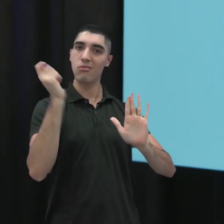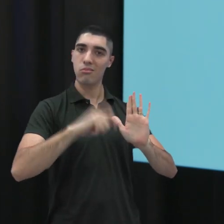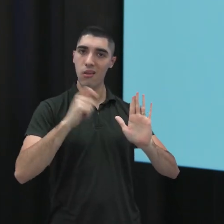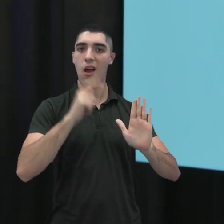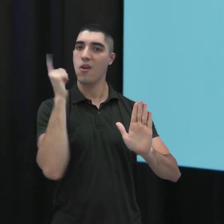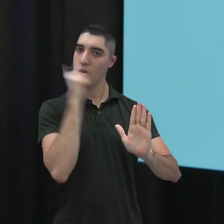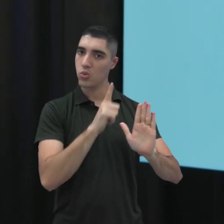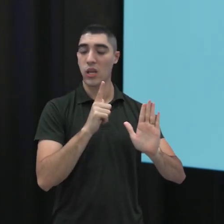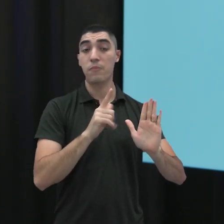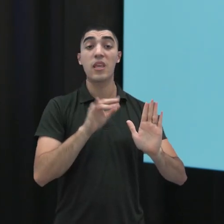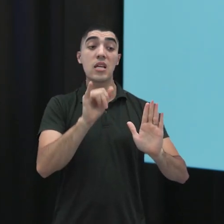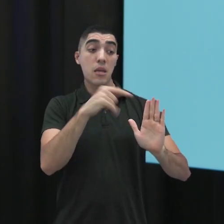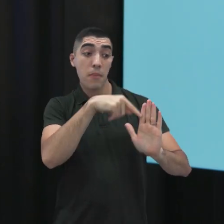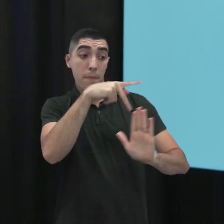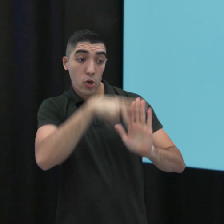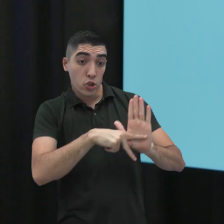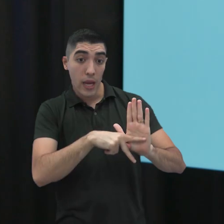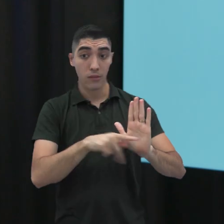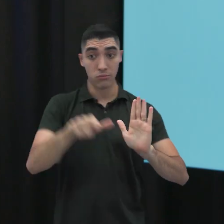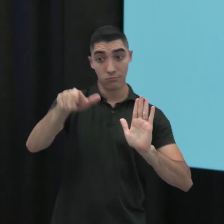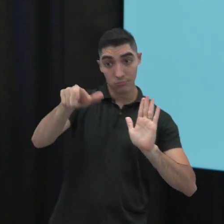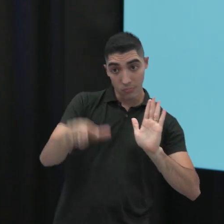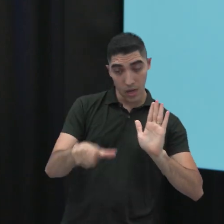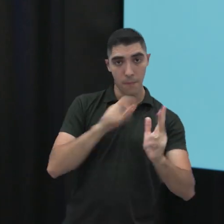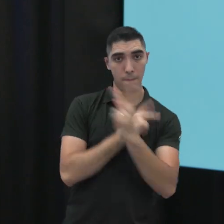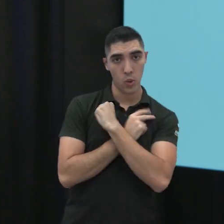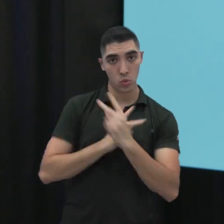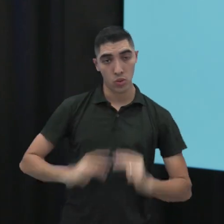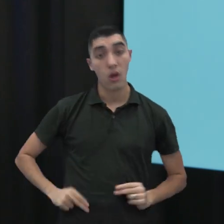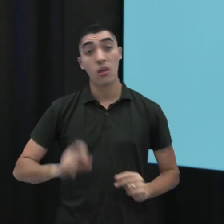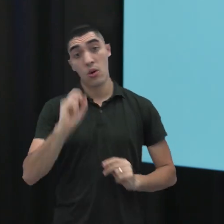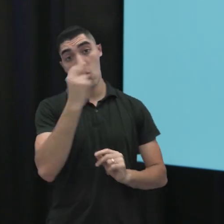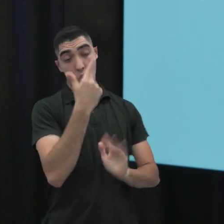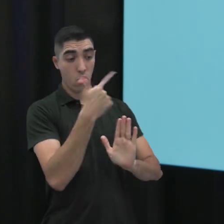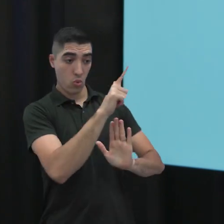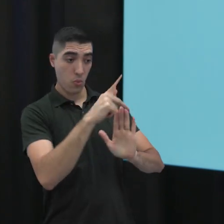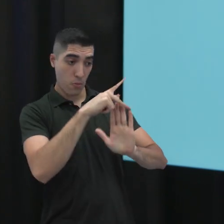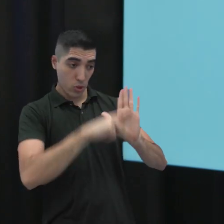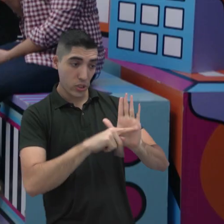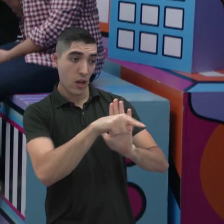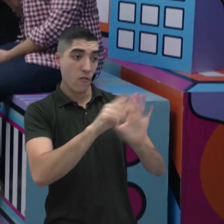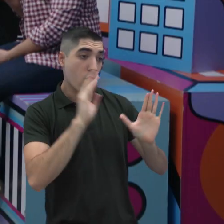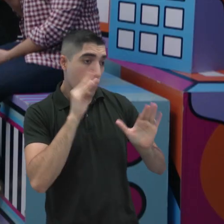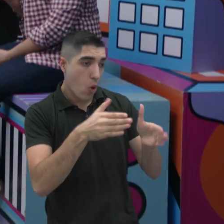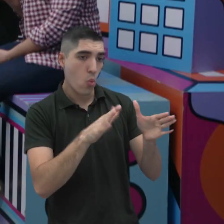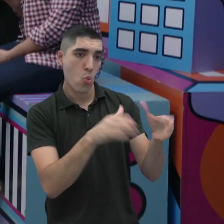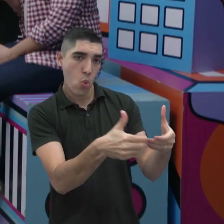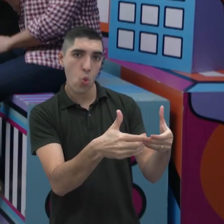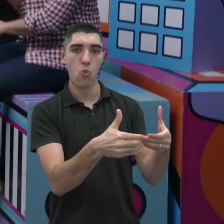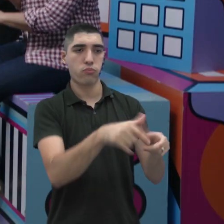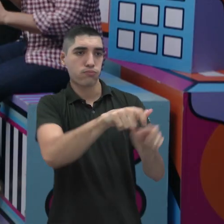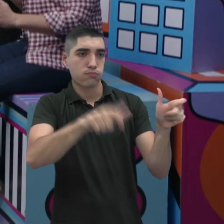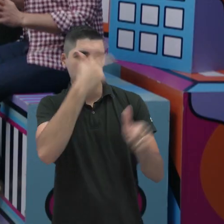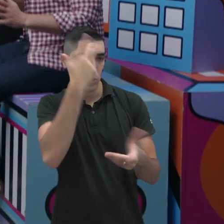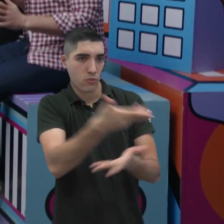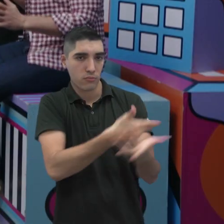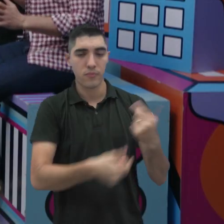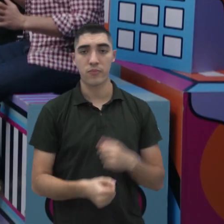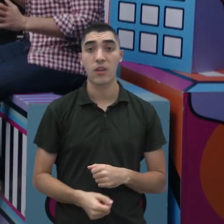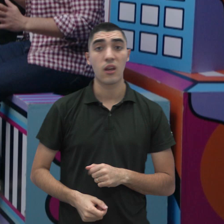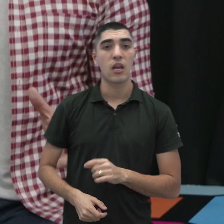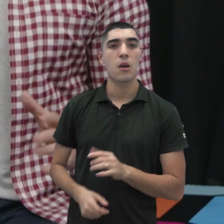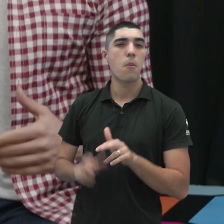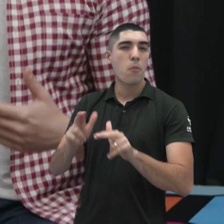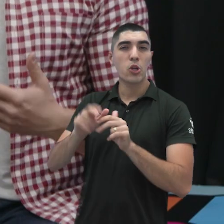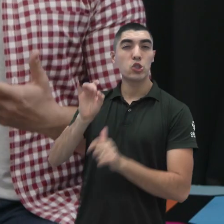é projeto de produtor, e outros são projetos de grupos, são projetos de coletivos, né? É isso, na verdade, nunca está só ali